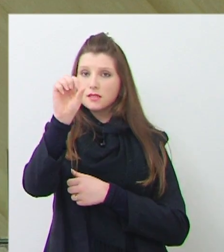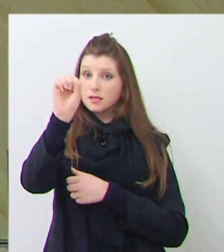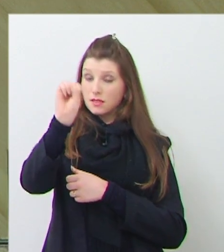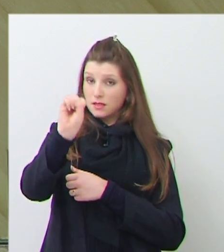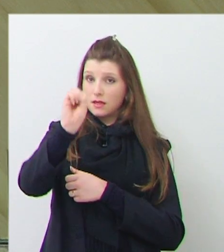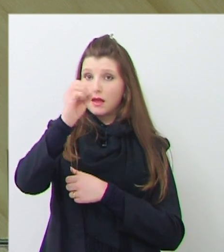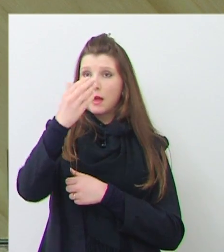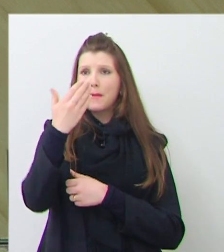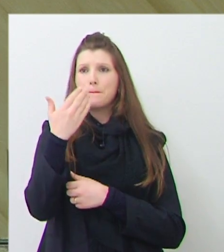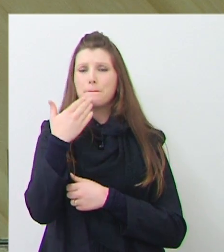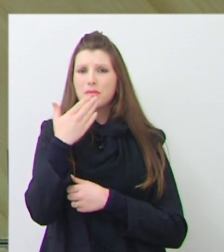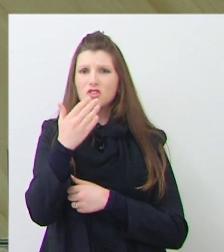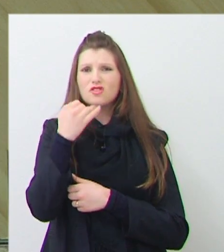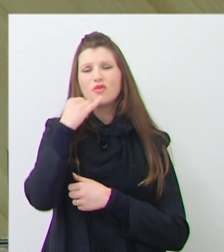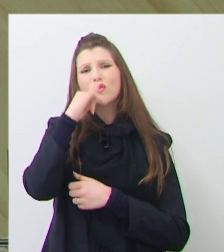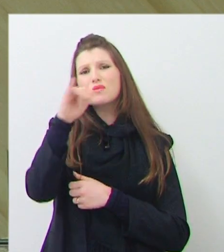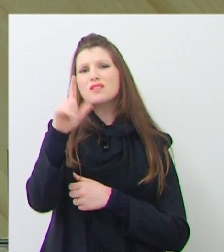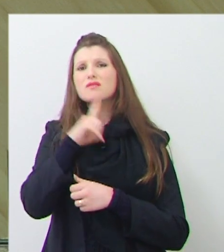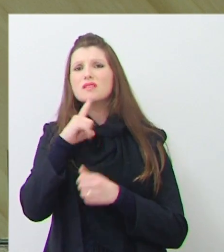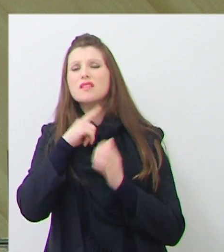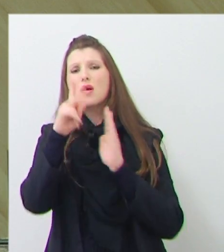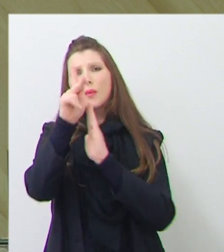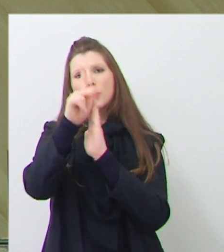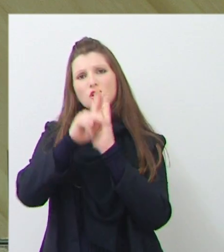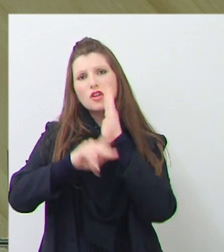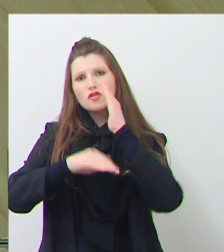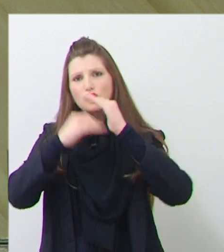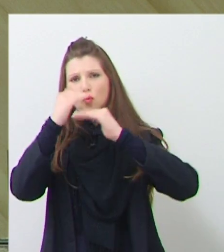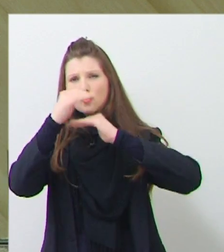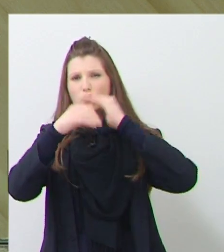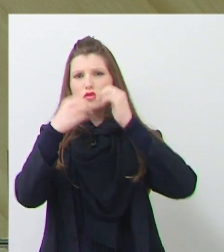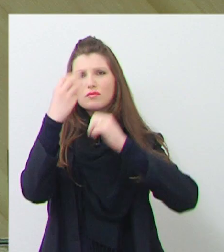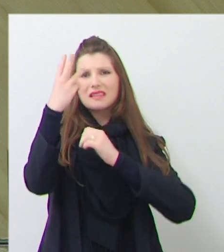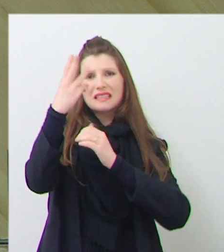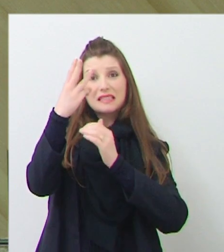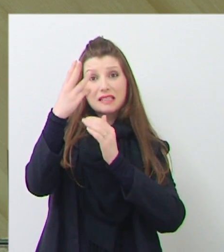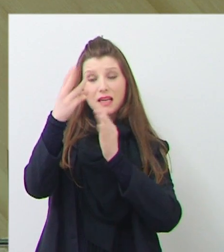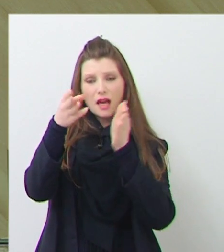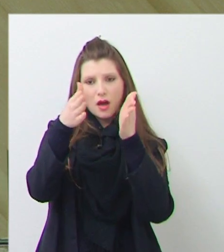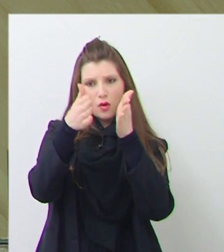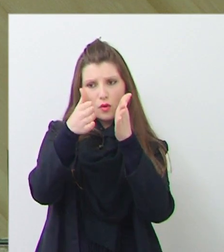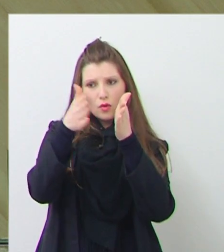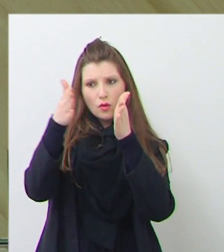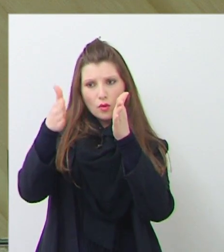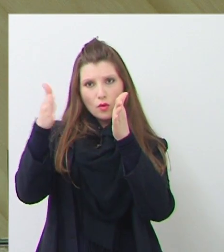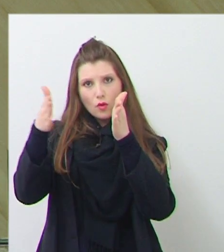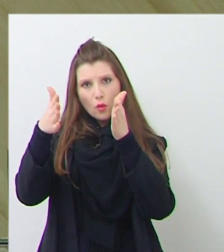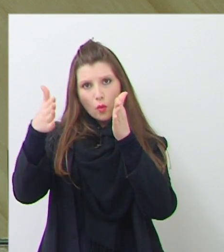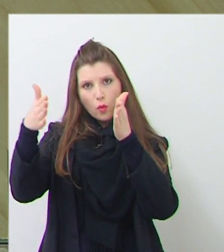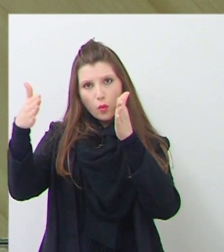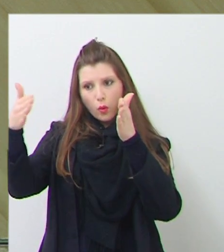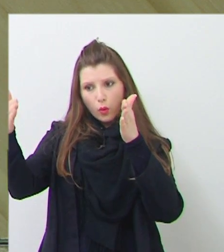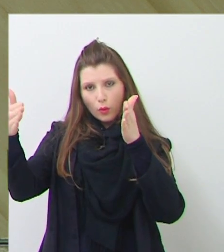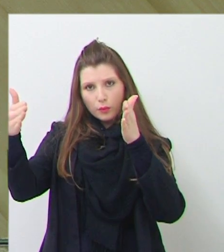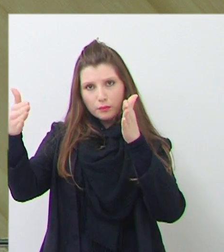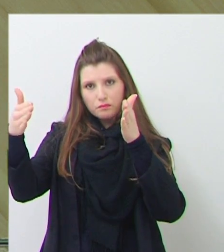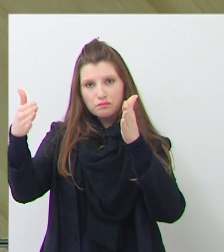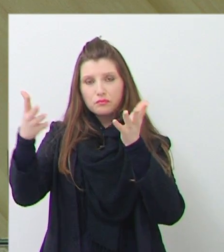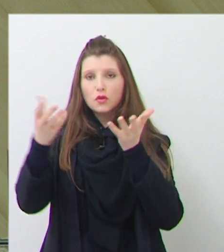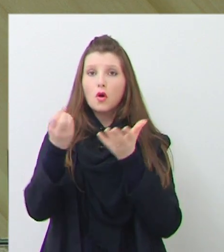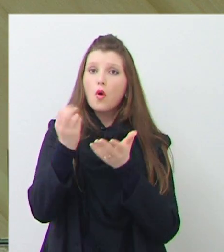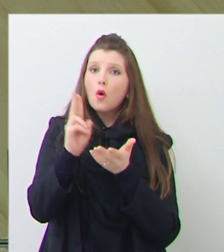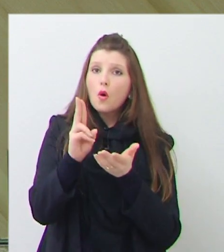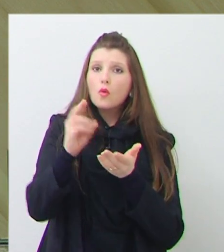informações acerca da existência de projeto de construção de uma terceira via, pista da direita livre ou ainda, a instalação